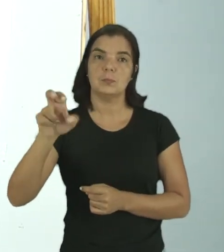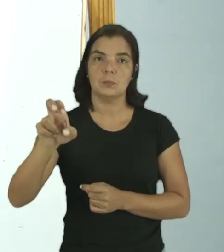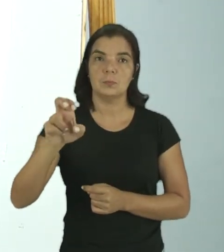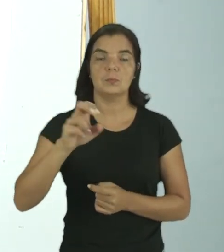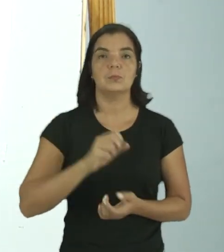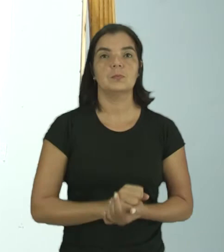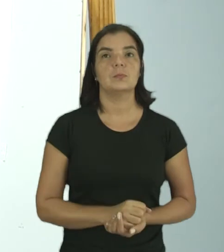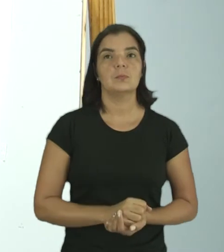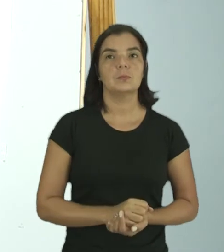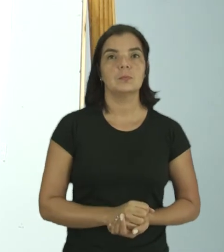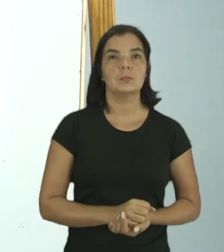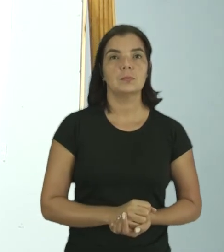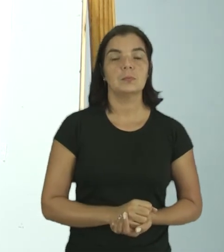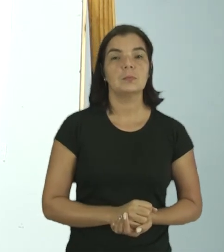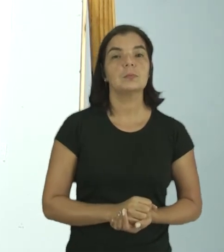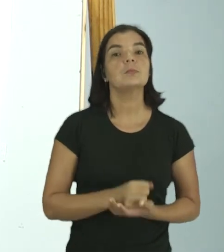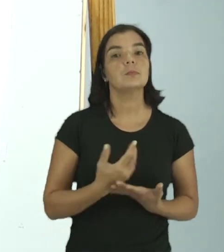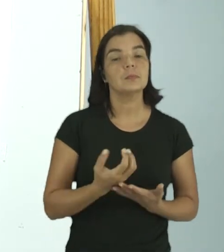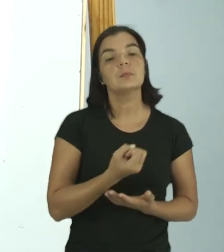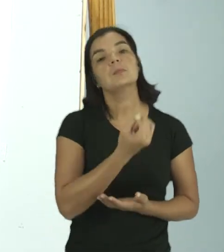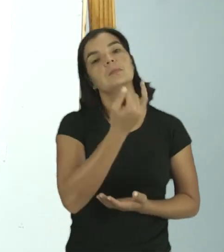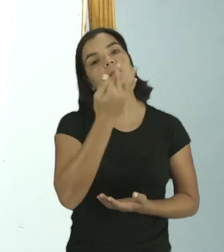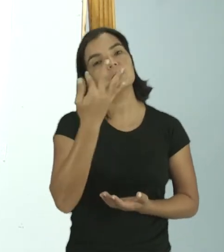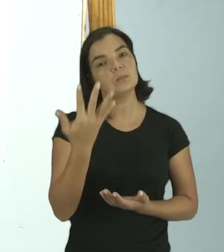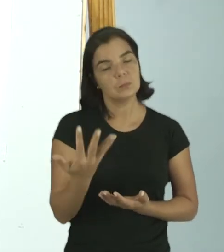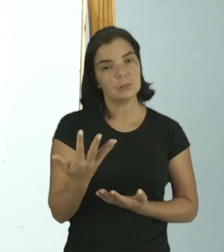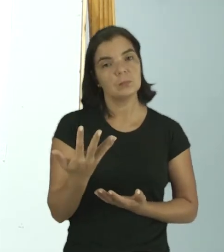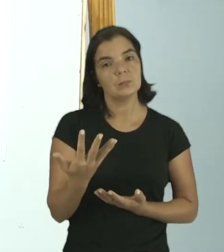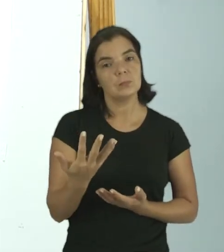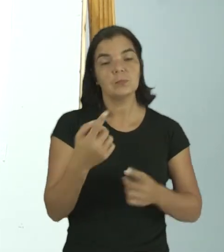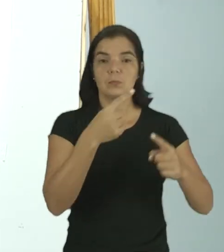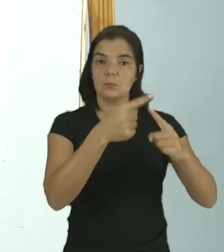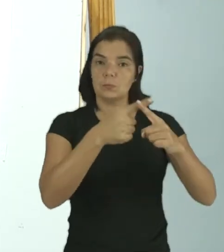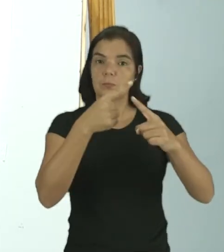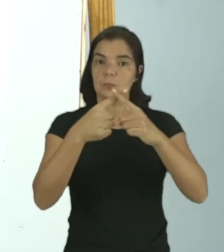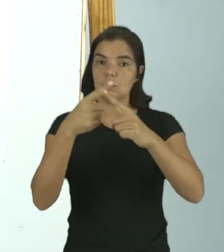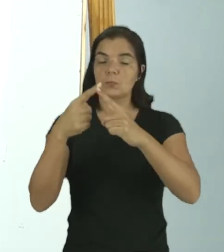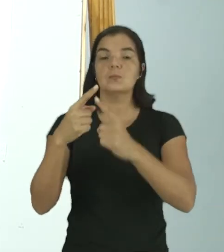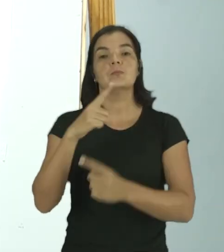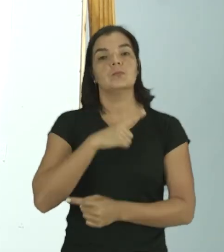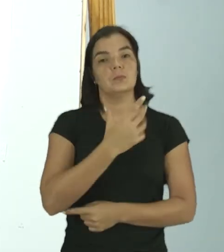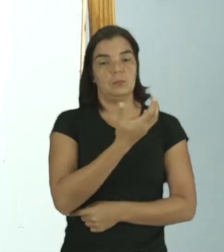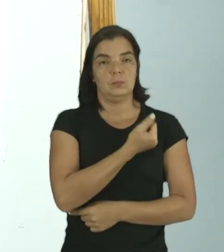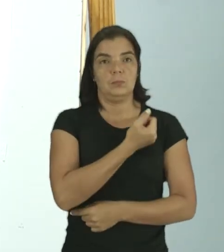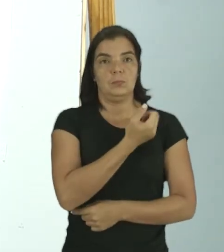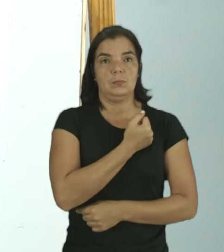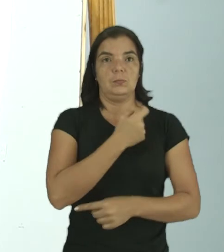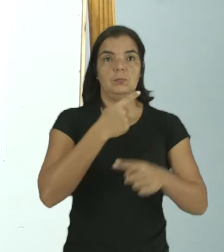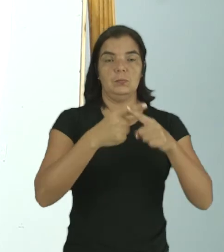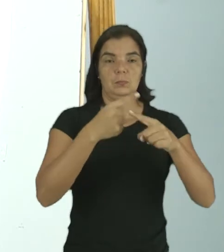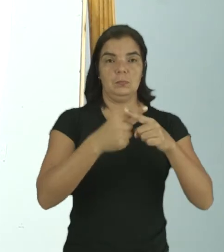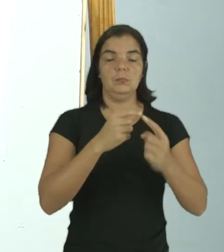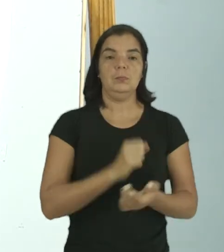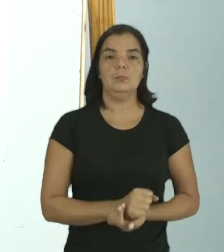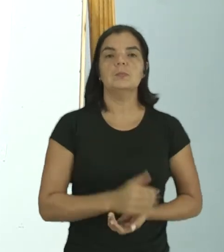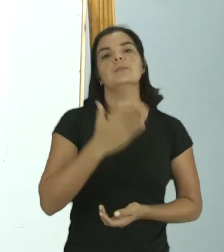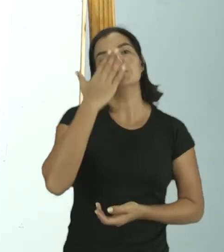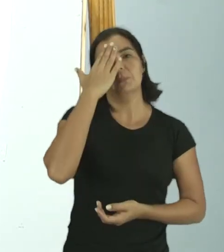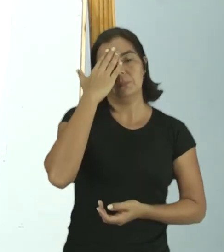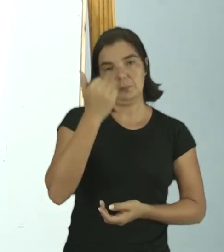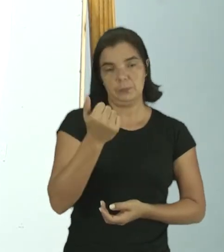25 então eu vou adicionar a quantidade de vezes que eu tenho o número que vai ser multiplicado